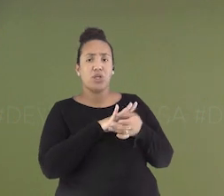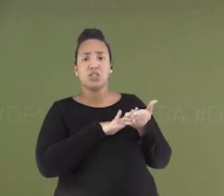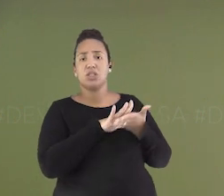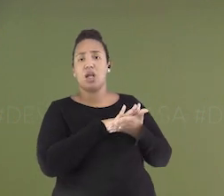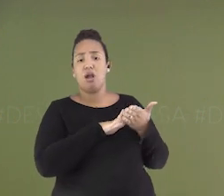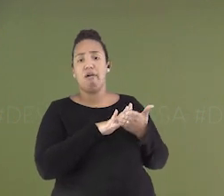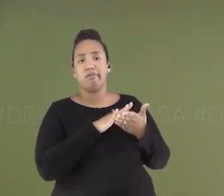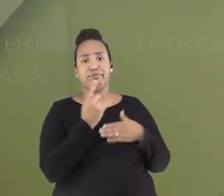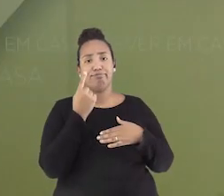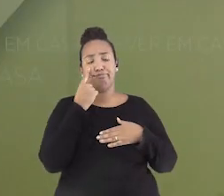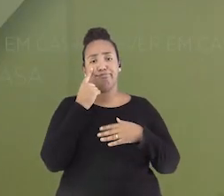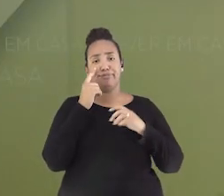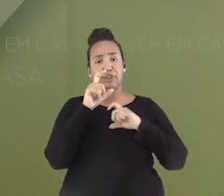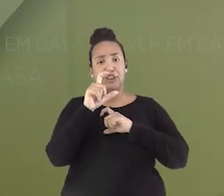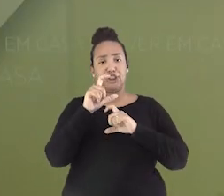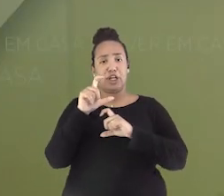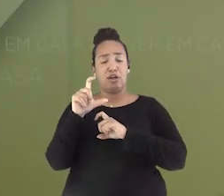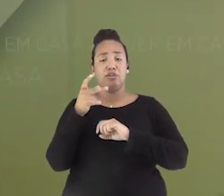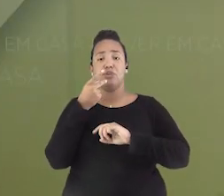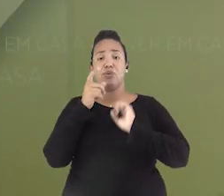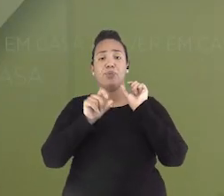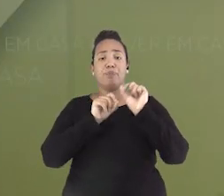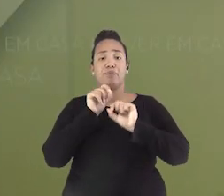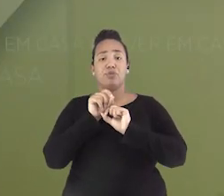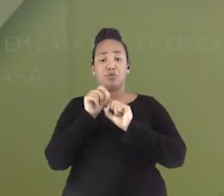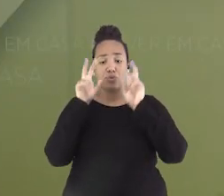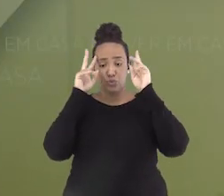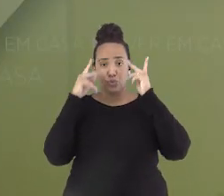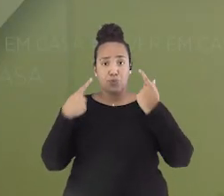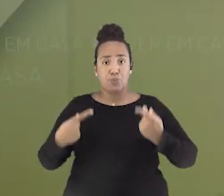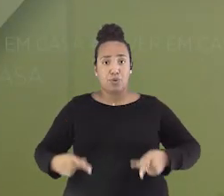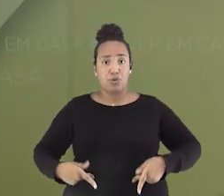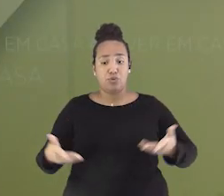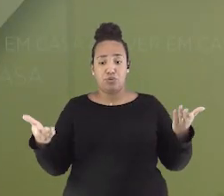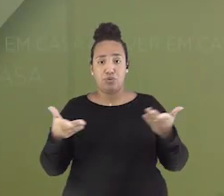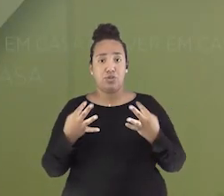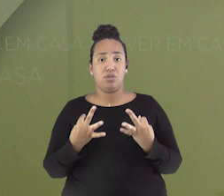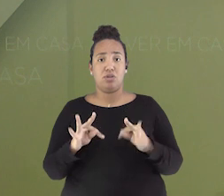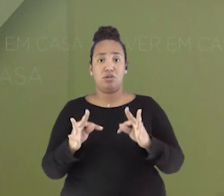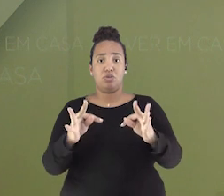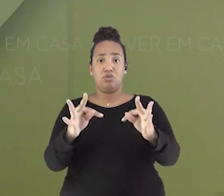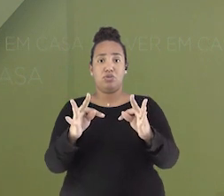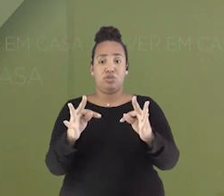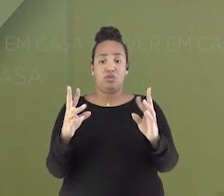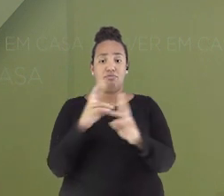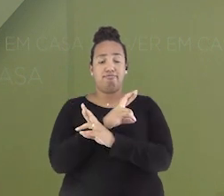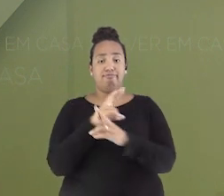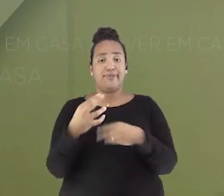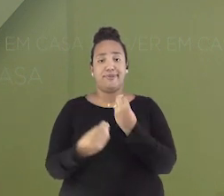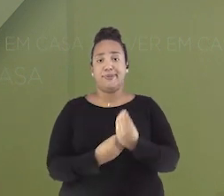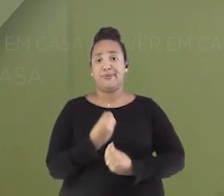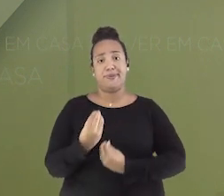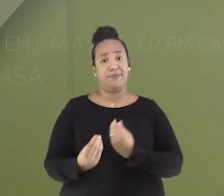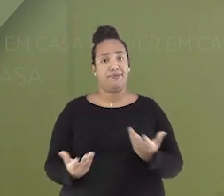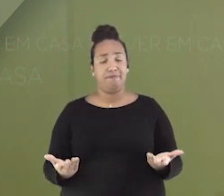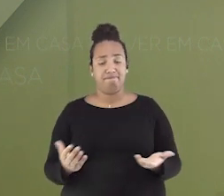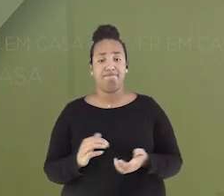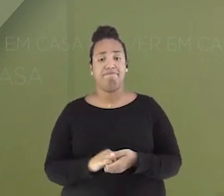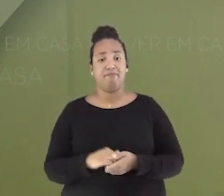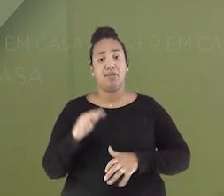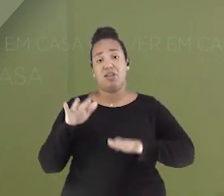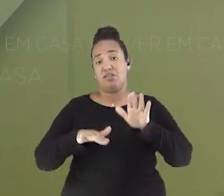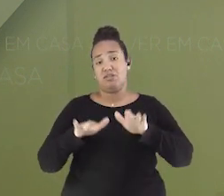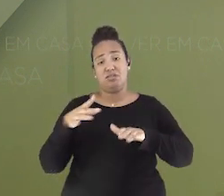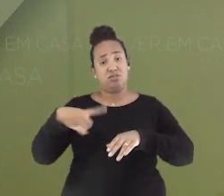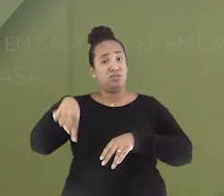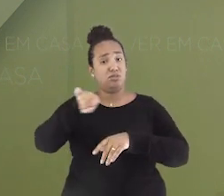dando atenção para a avó. Essa charge problematiza a questão das relações humanas no contexto tecnológico atual. Muitas